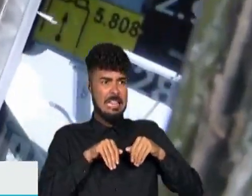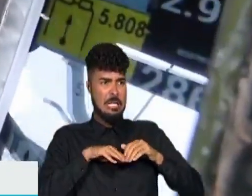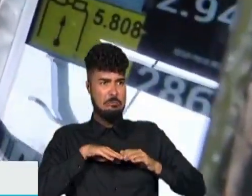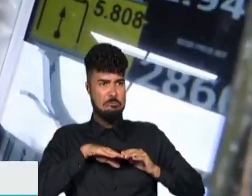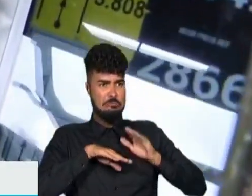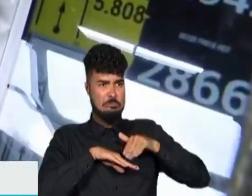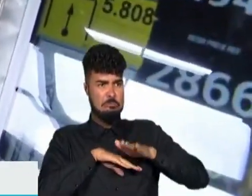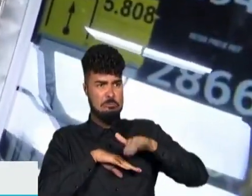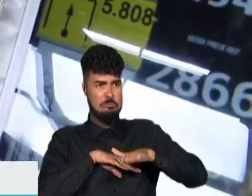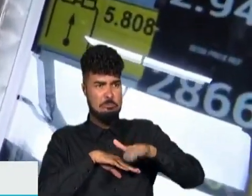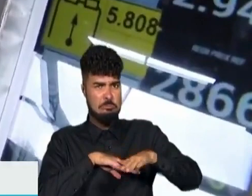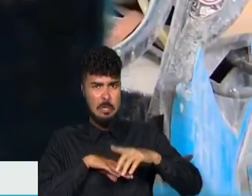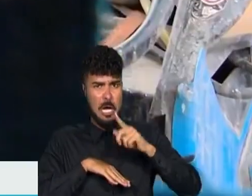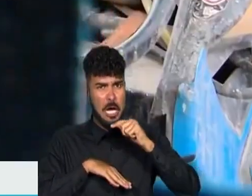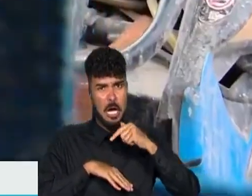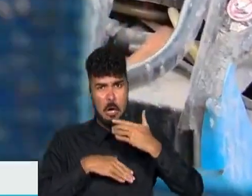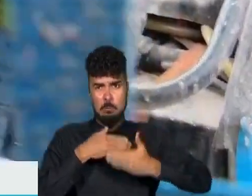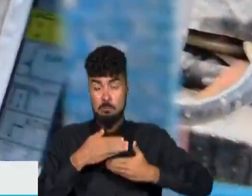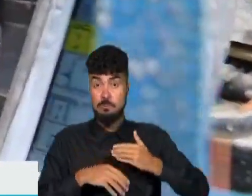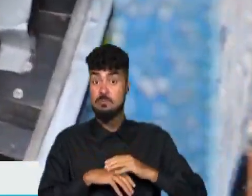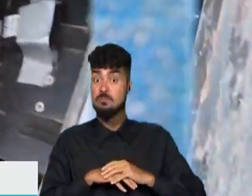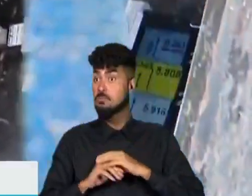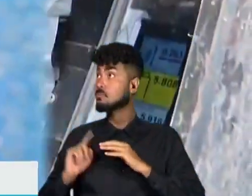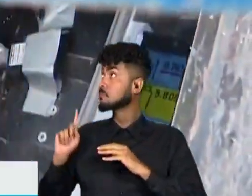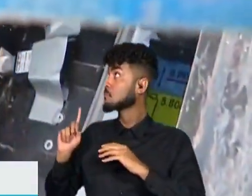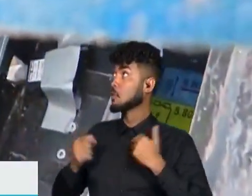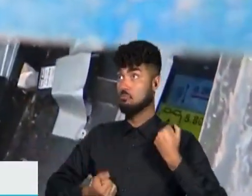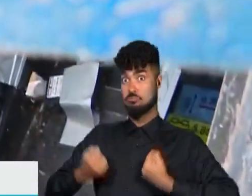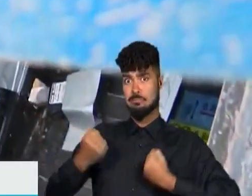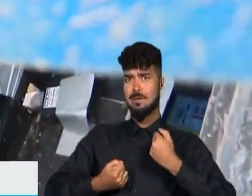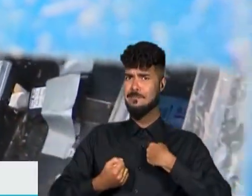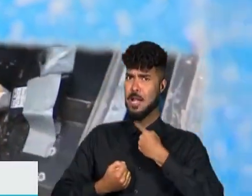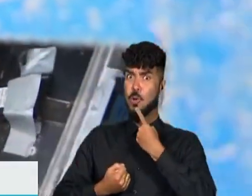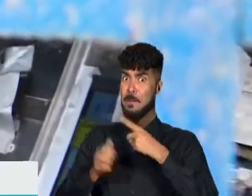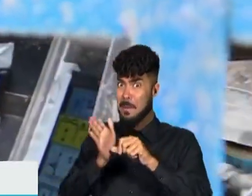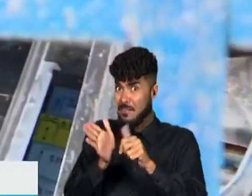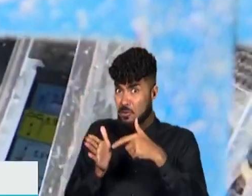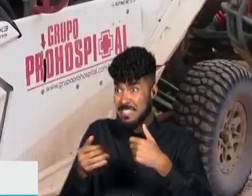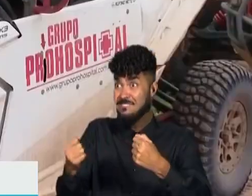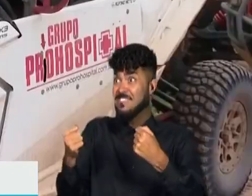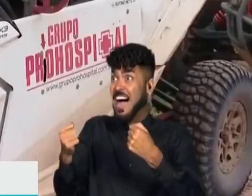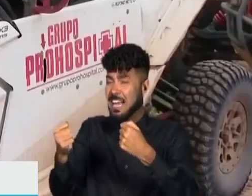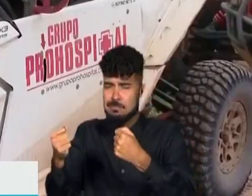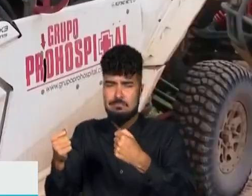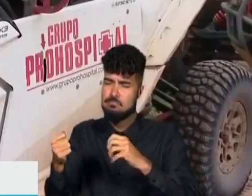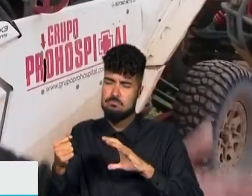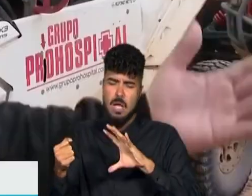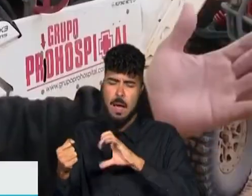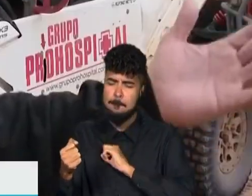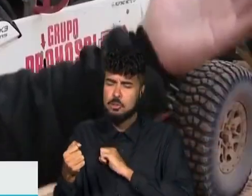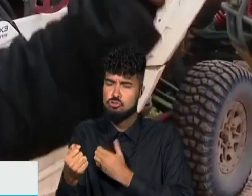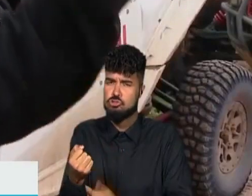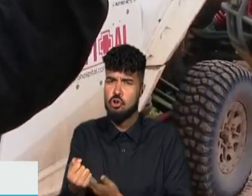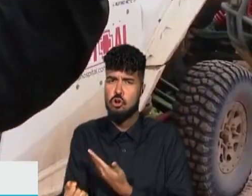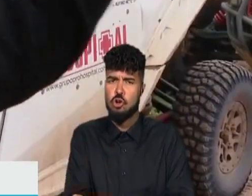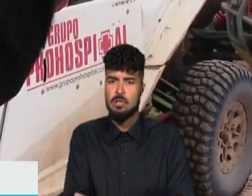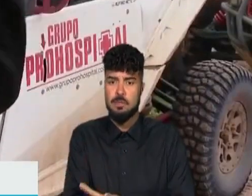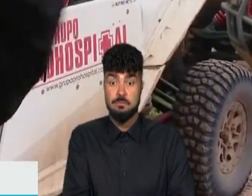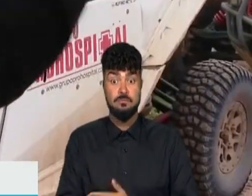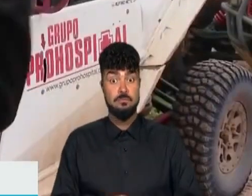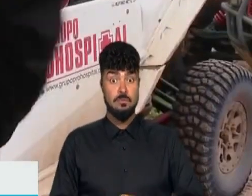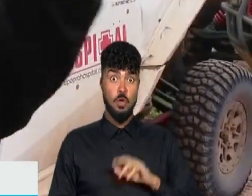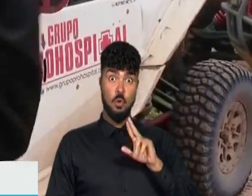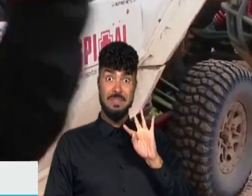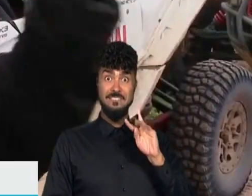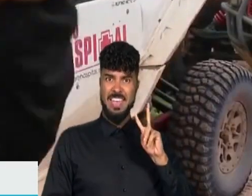Os trilheiros garantem, quem pilota uma vez, apaixona. E o TV é uma maravilha, né? Fora essa chuva aí, mas essa